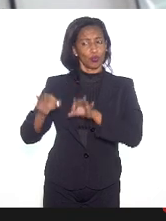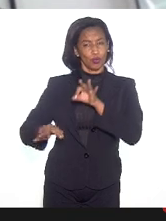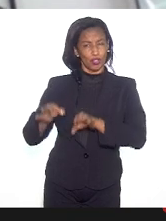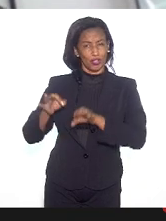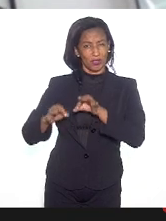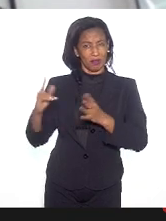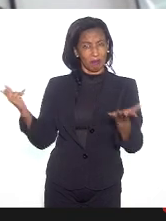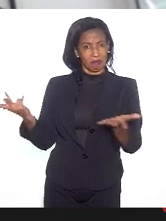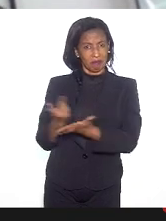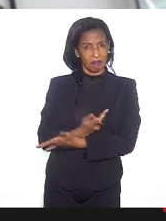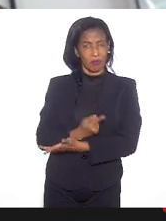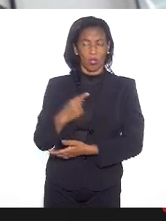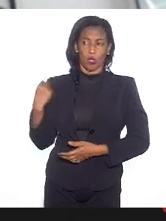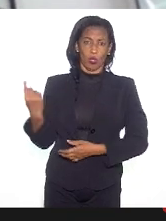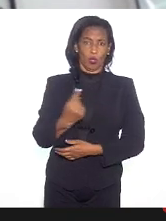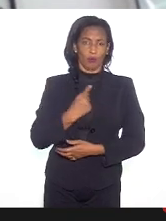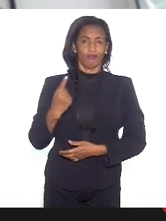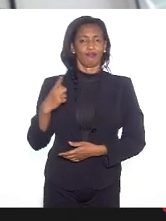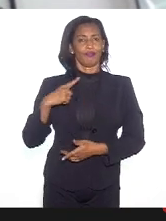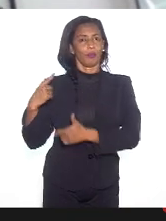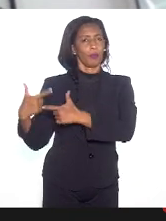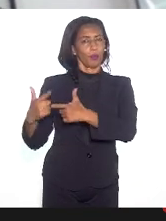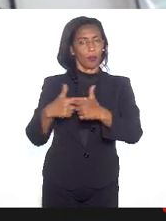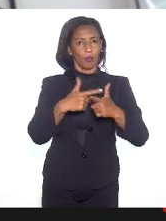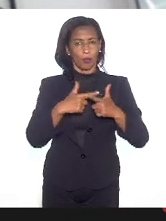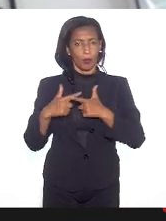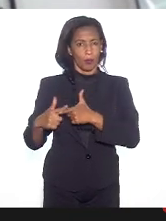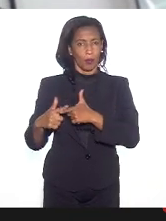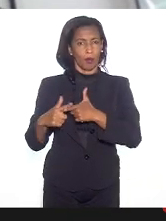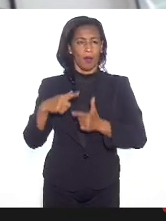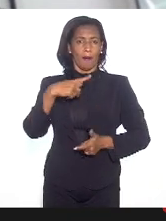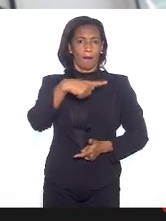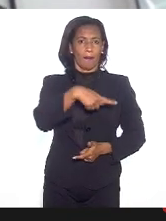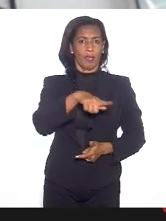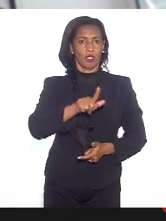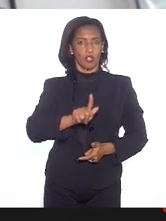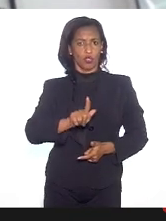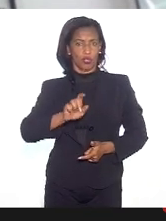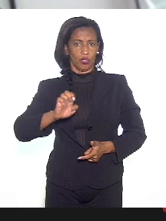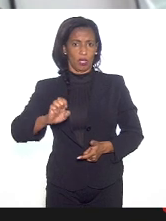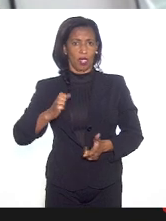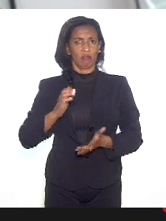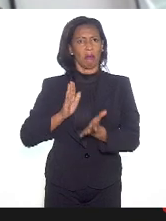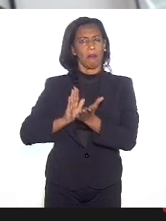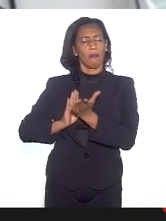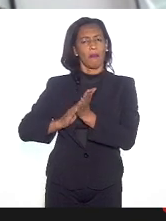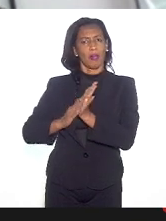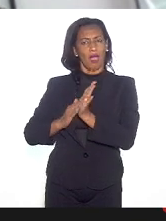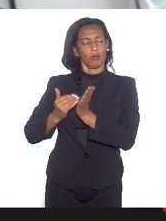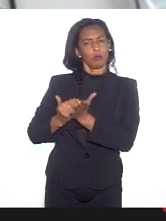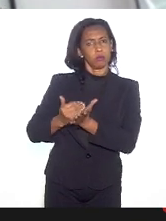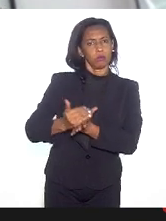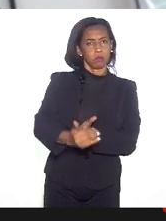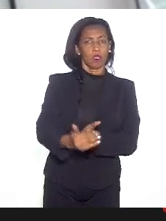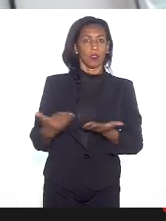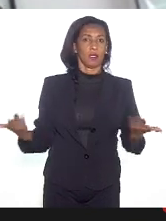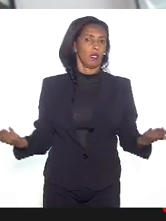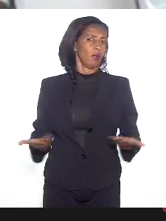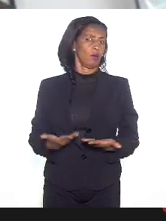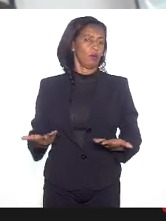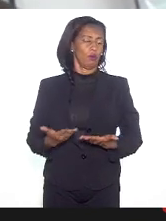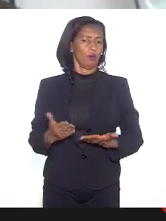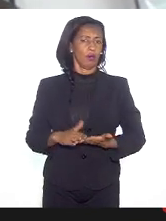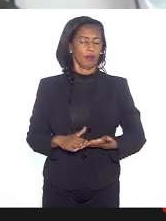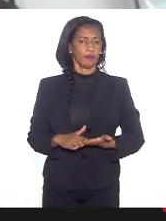feita. Nós tivemos muitos problemas com a PGE desde o início do mandato e agora com o